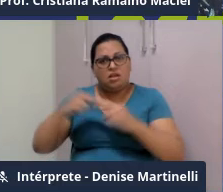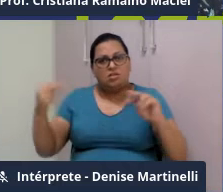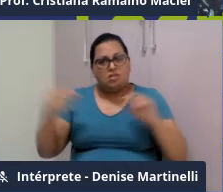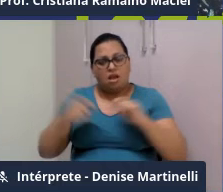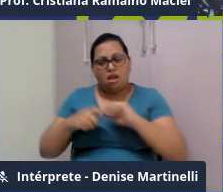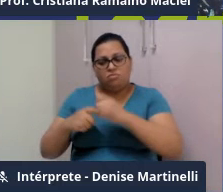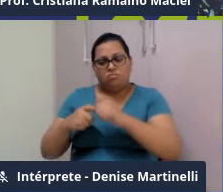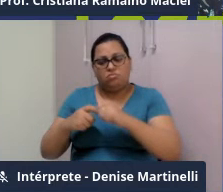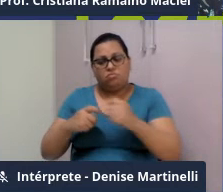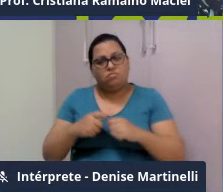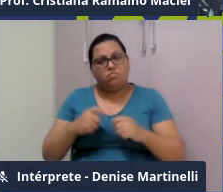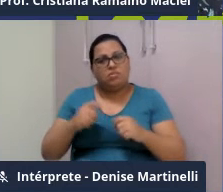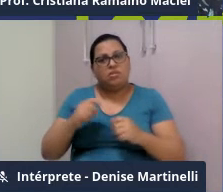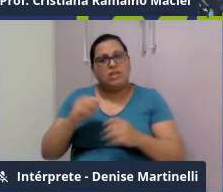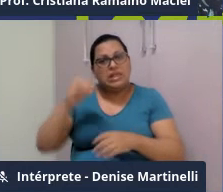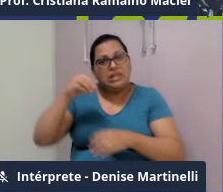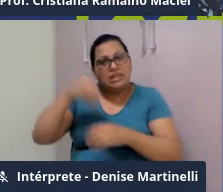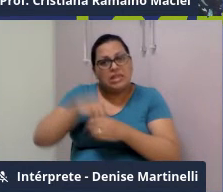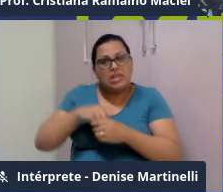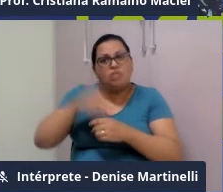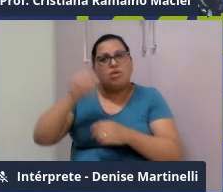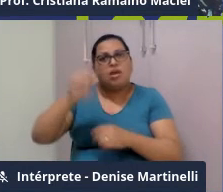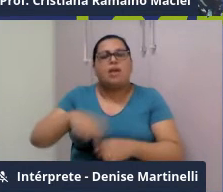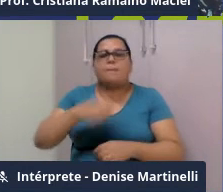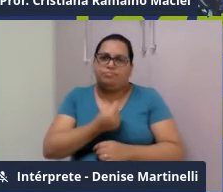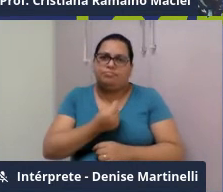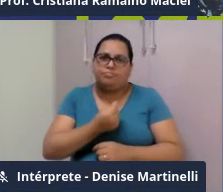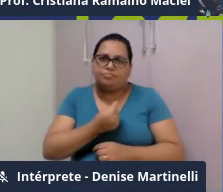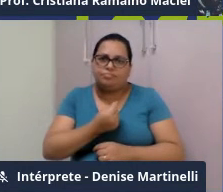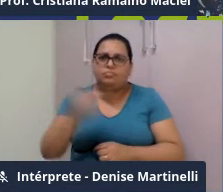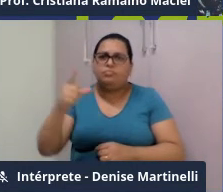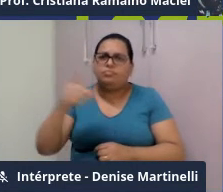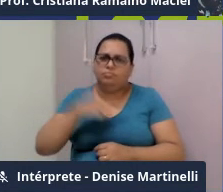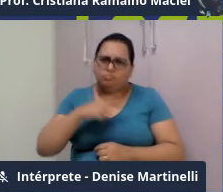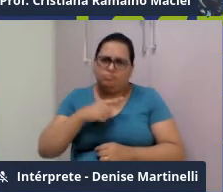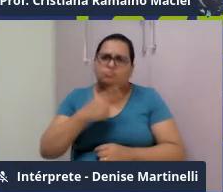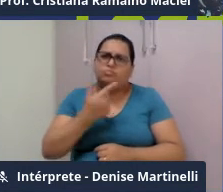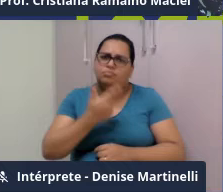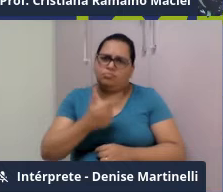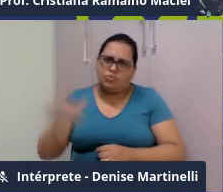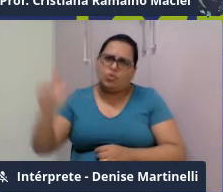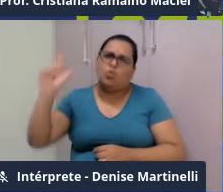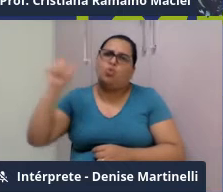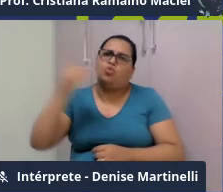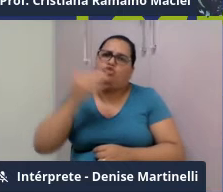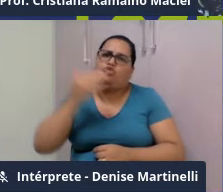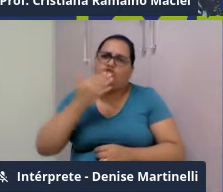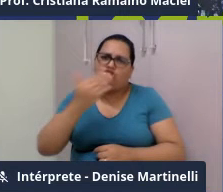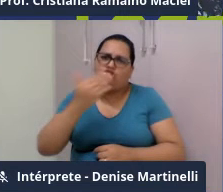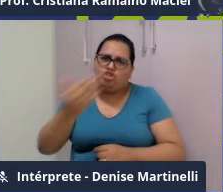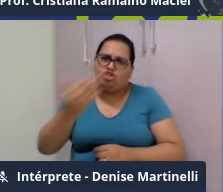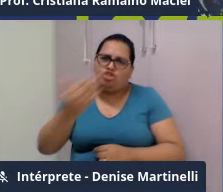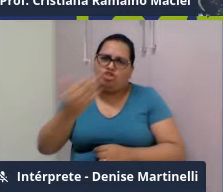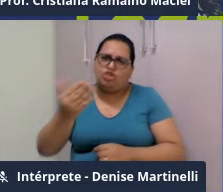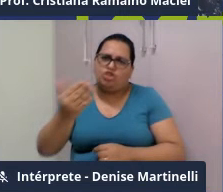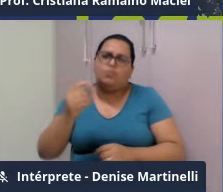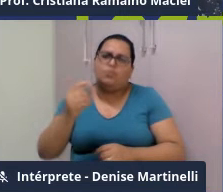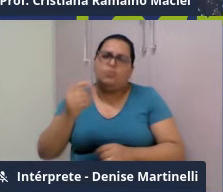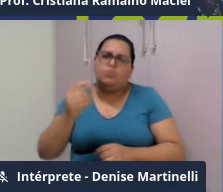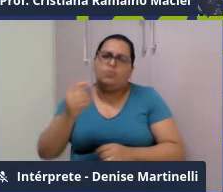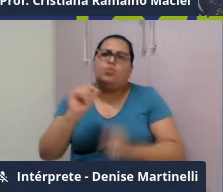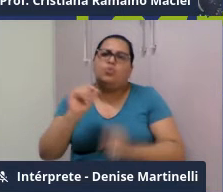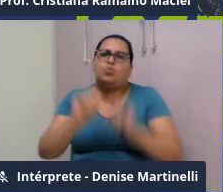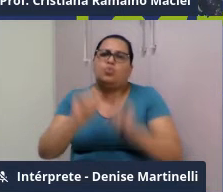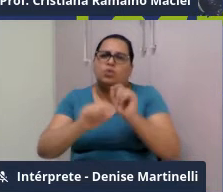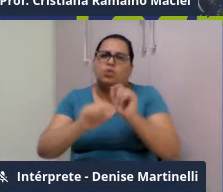de interferir que existe. Existem outras, essa é só uma delas, que já virou uma patente, gerando